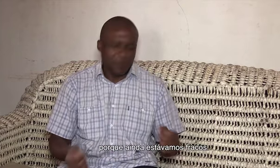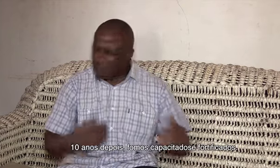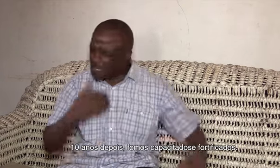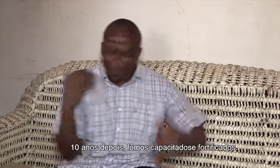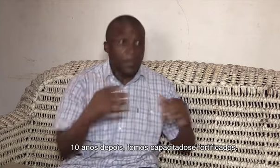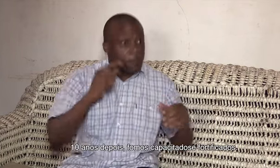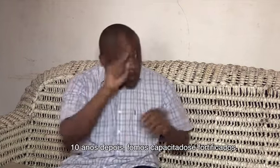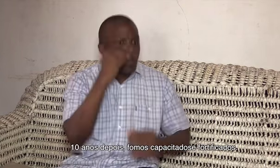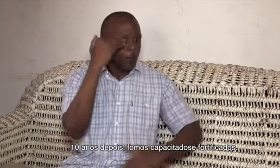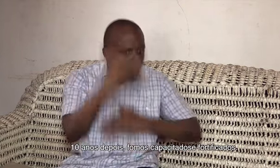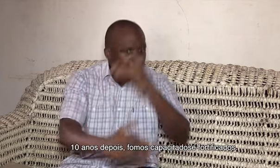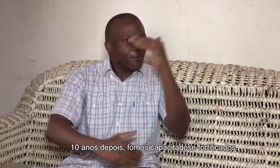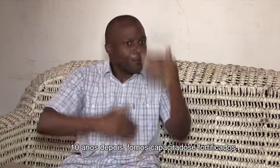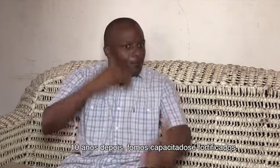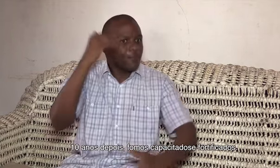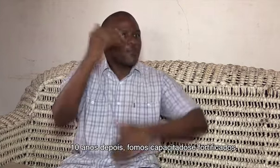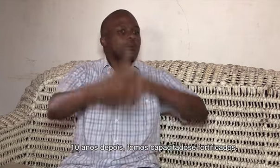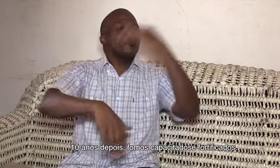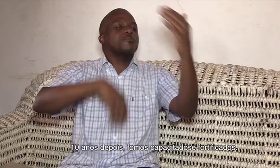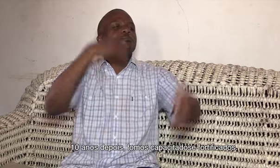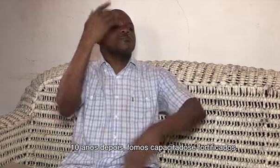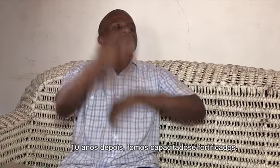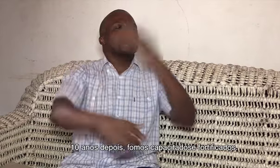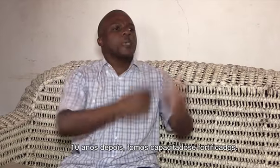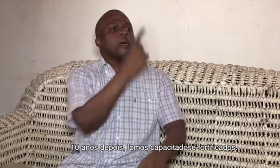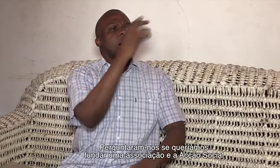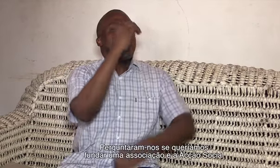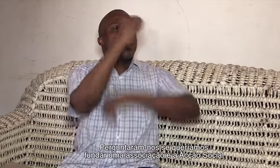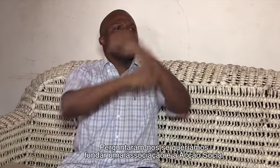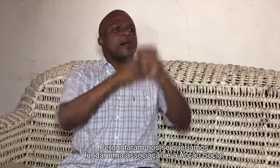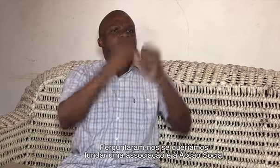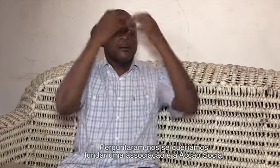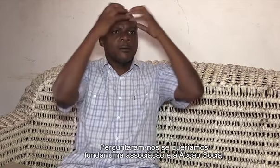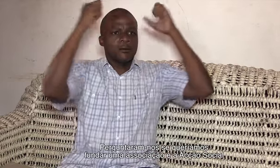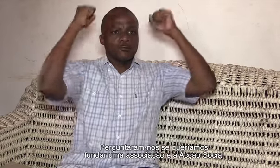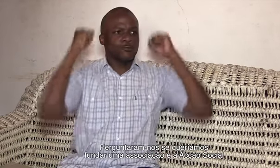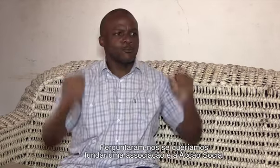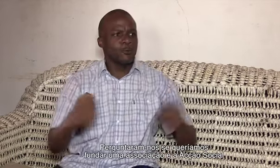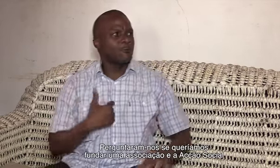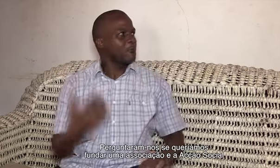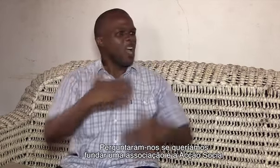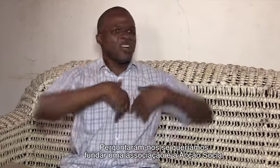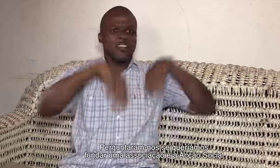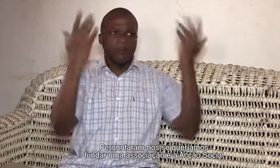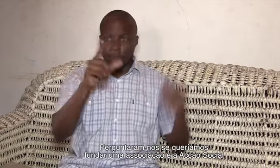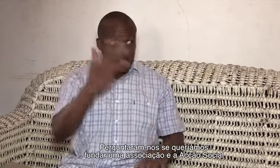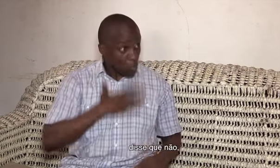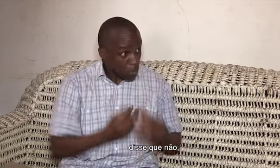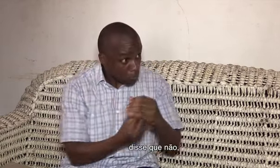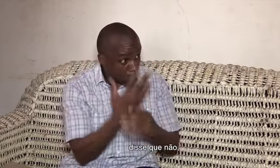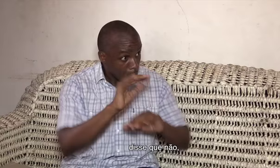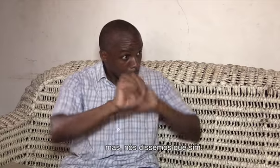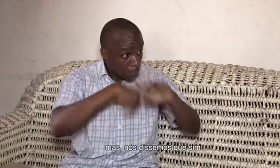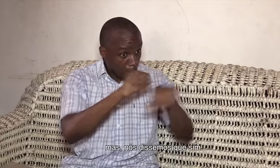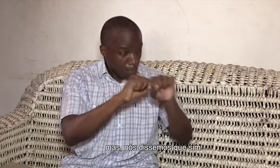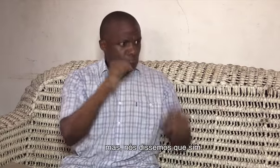fracos. Dez anos depois, fomos capacitados e fortificados. Perguntaram-nos se queríamos fundar uma associação e a ação social disse